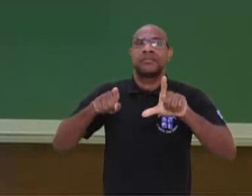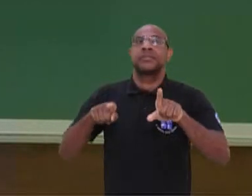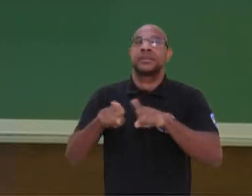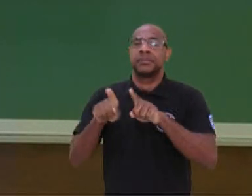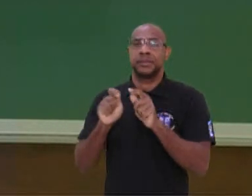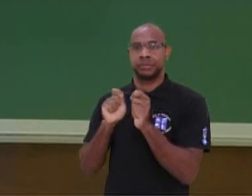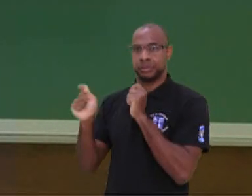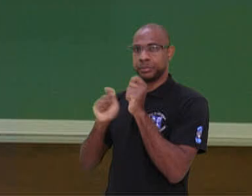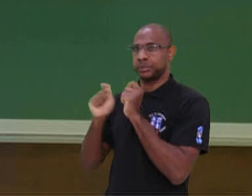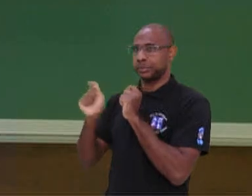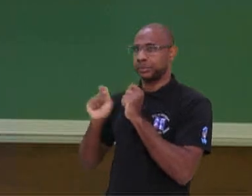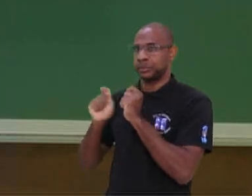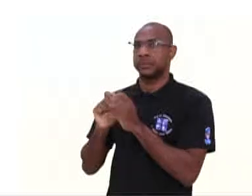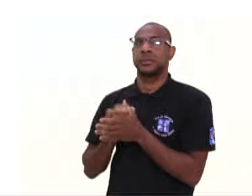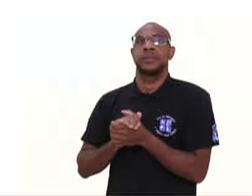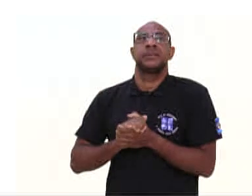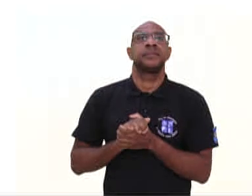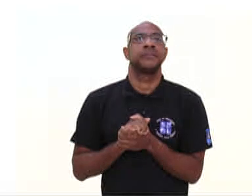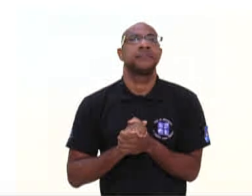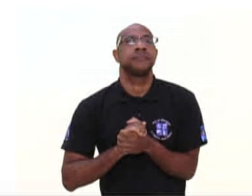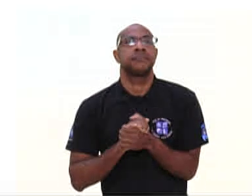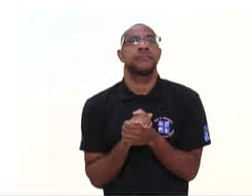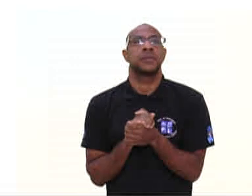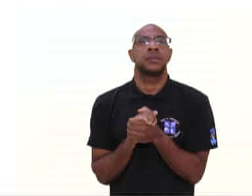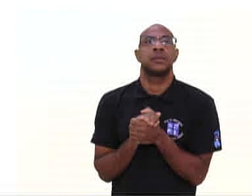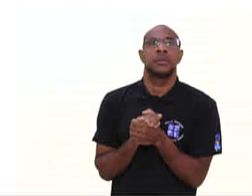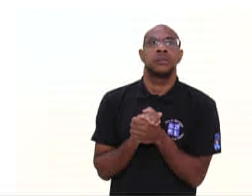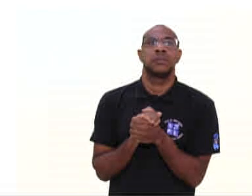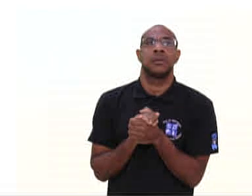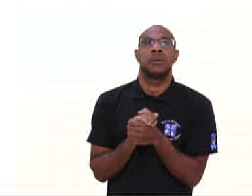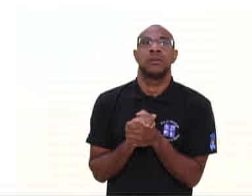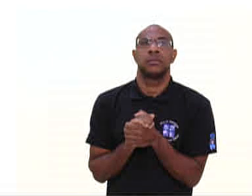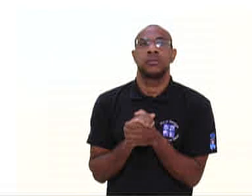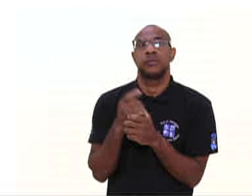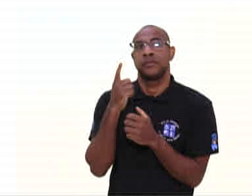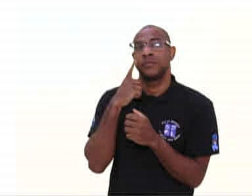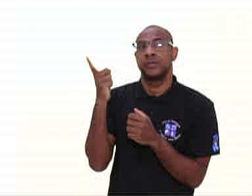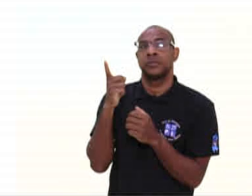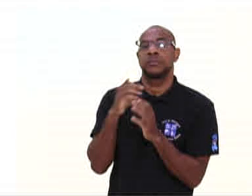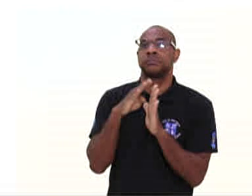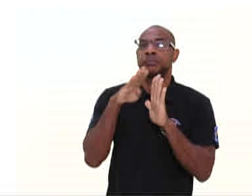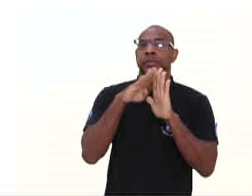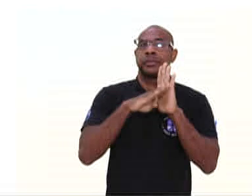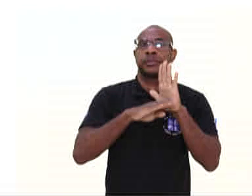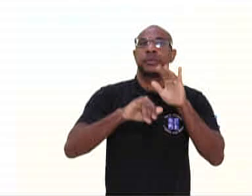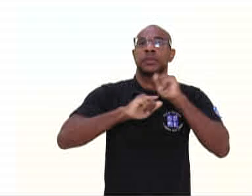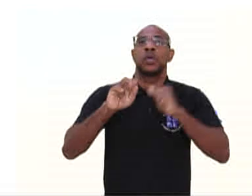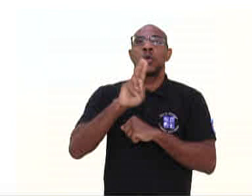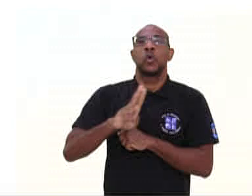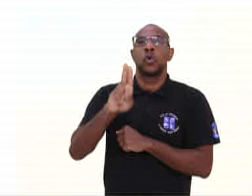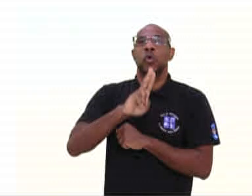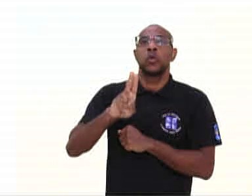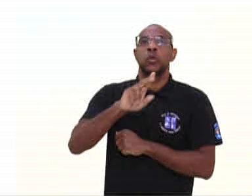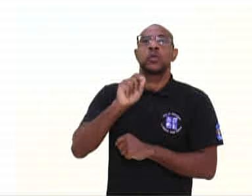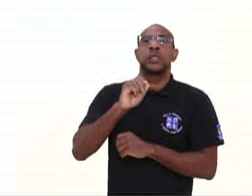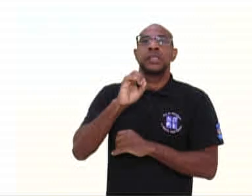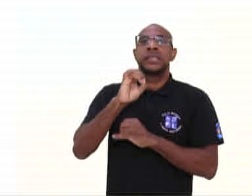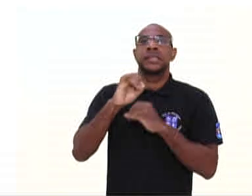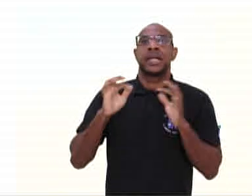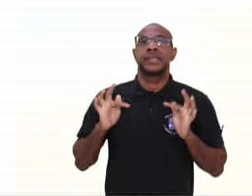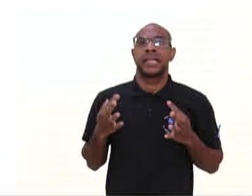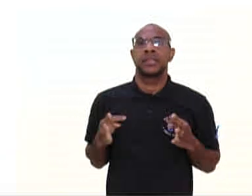da comunicação social. Pois bem, confira os dados sobre o uso da tecnologia da informação